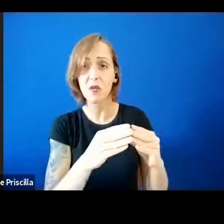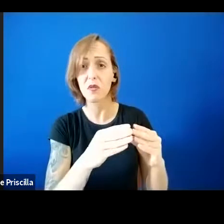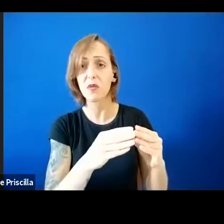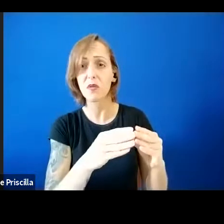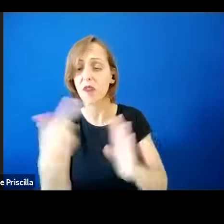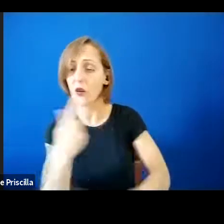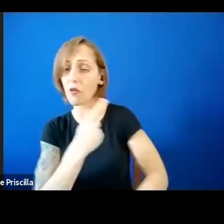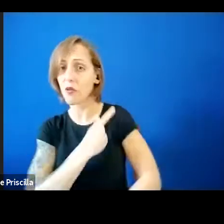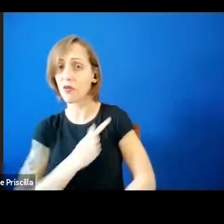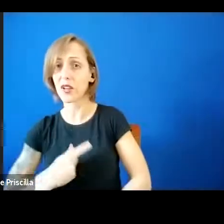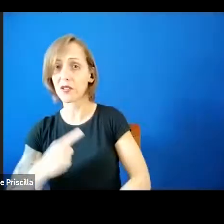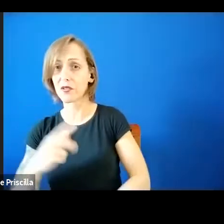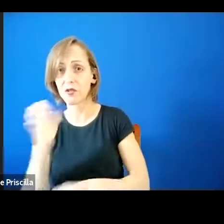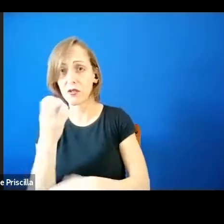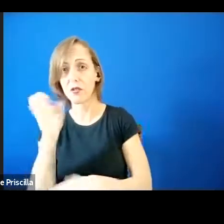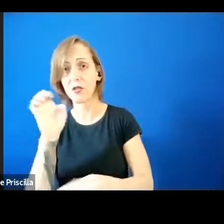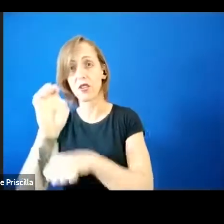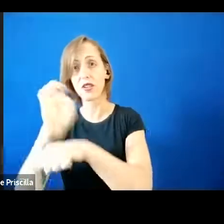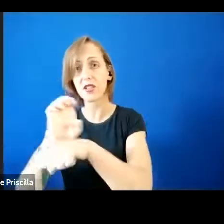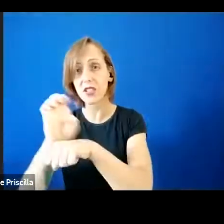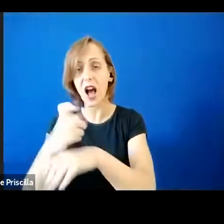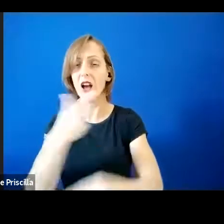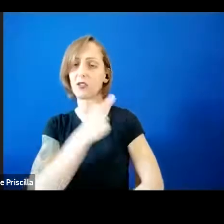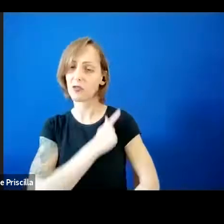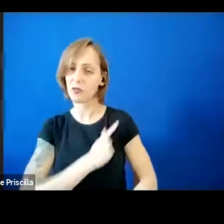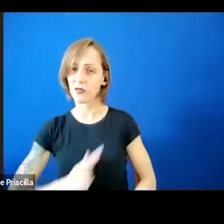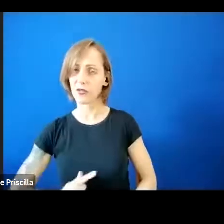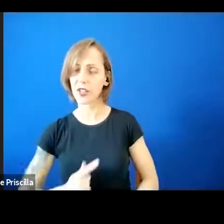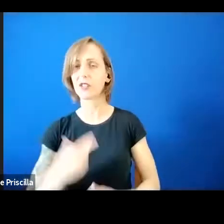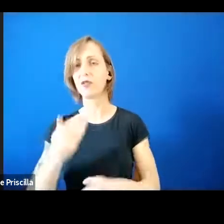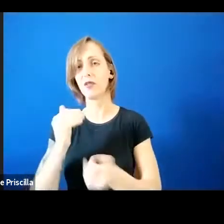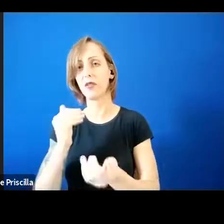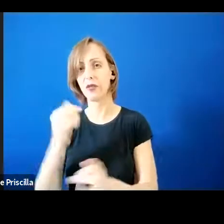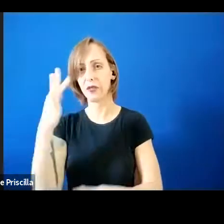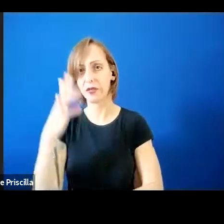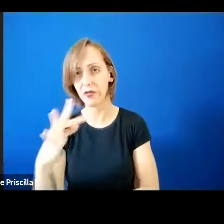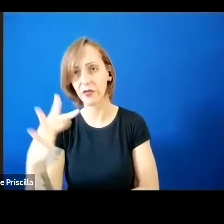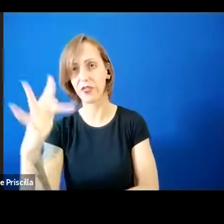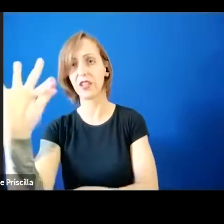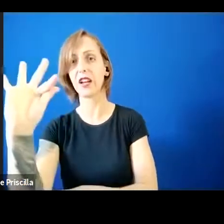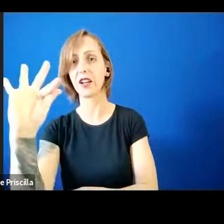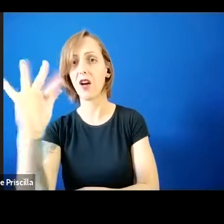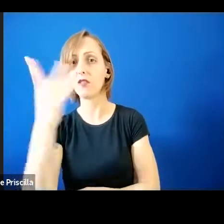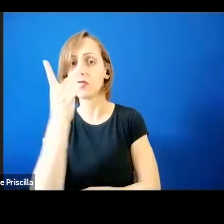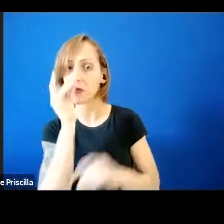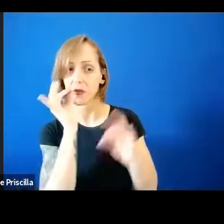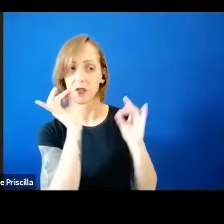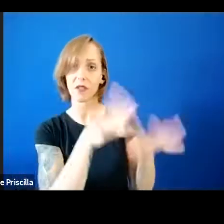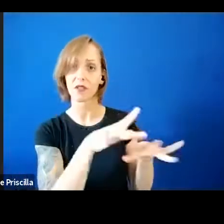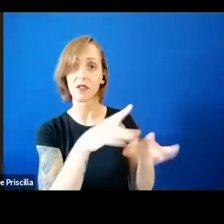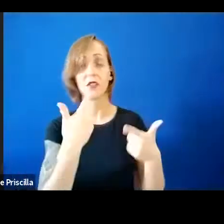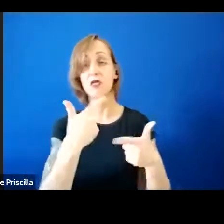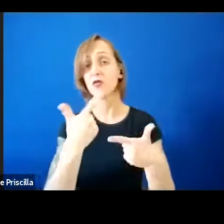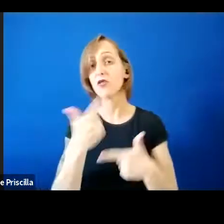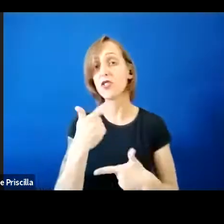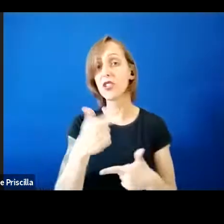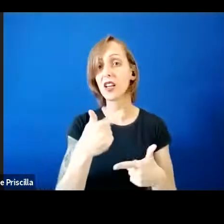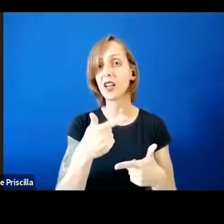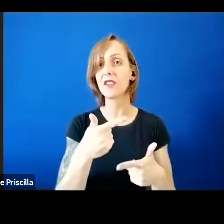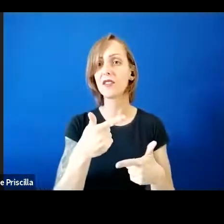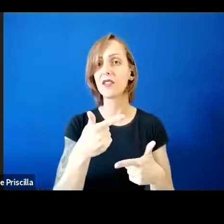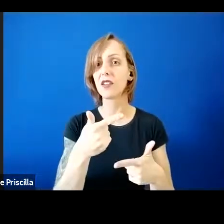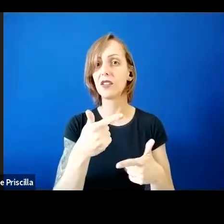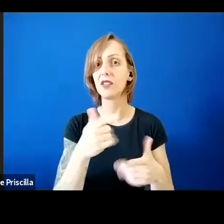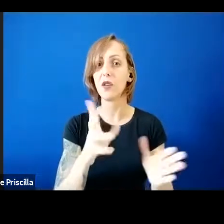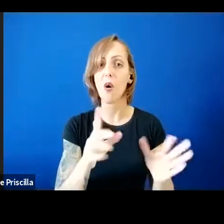federal, e também não tínhamos nenhuma política pública voltada para nós enquanto pequenos. Então, através dos nossos